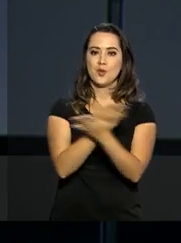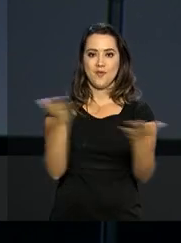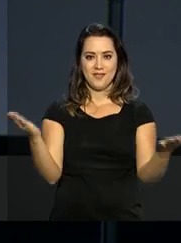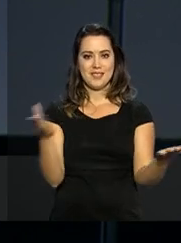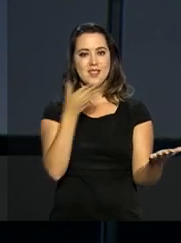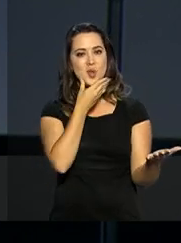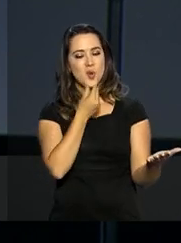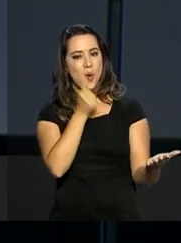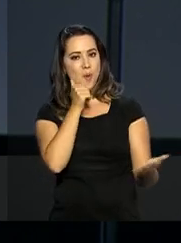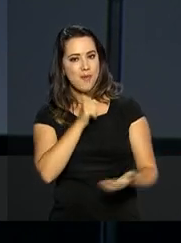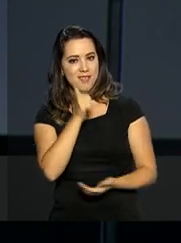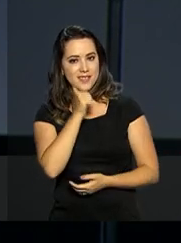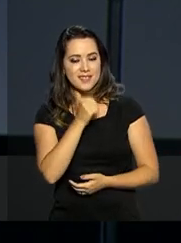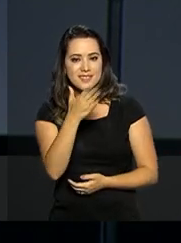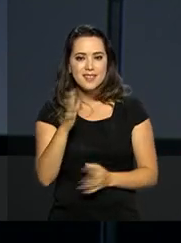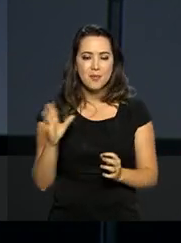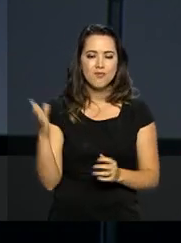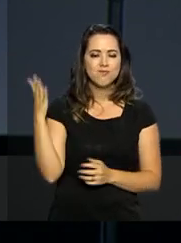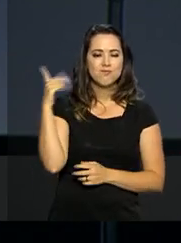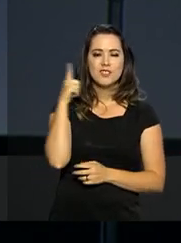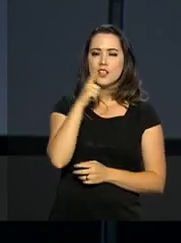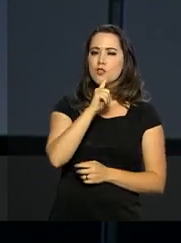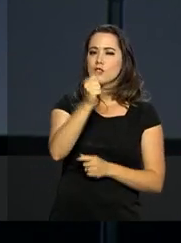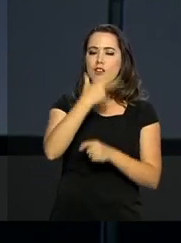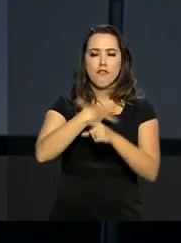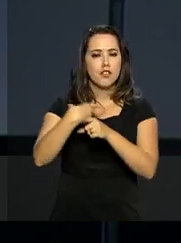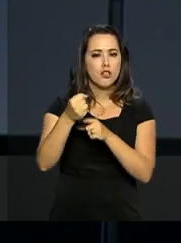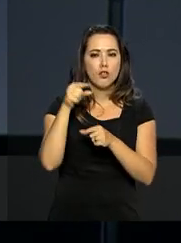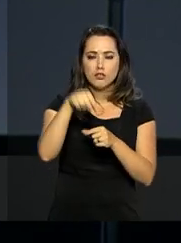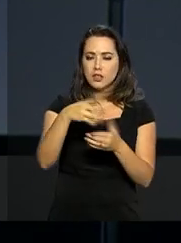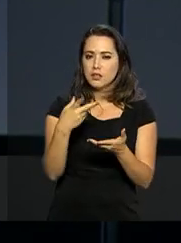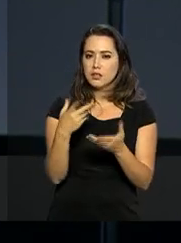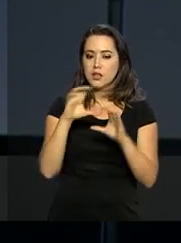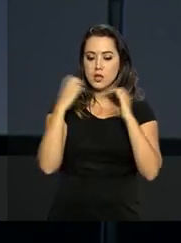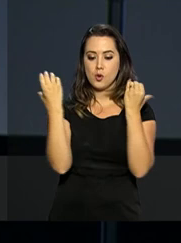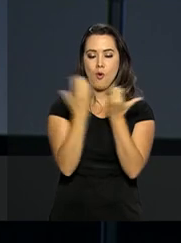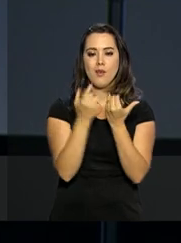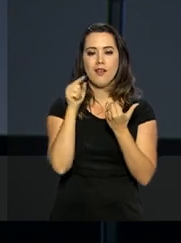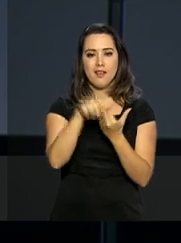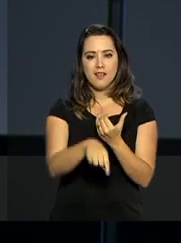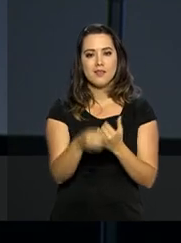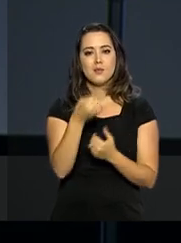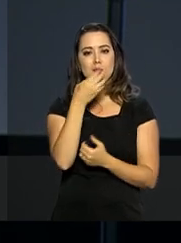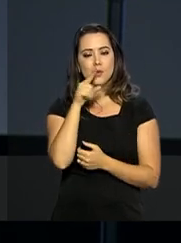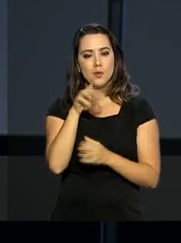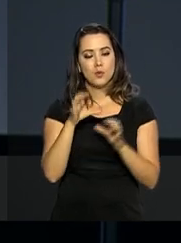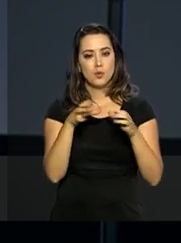senhoras o sucesso deste Congresso de Óleo e Gás e o sucesso